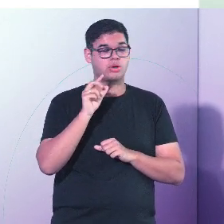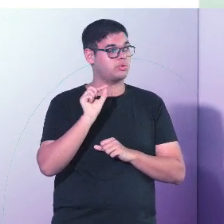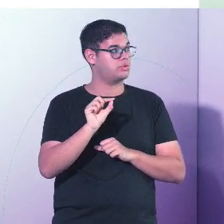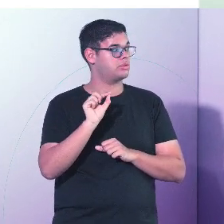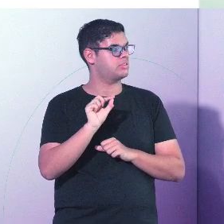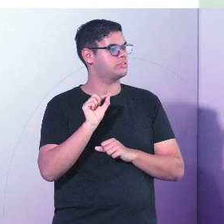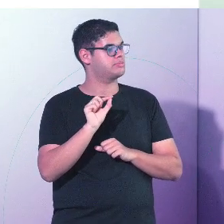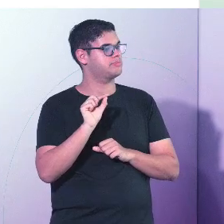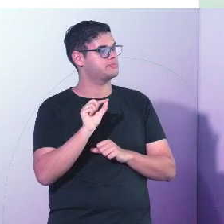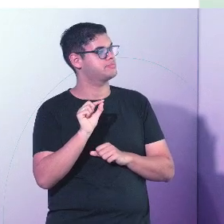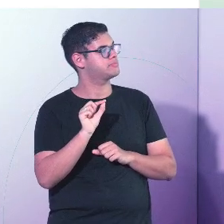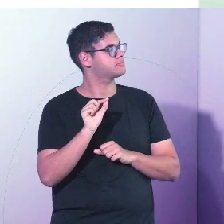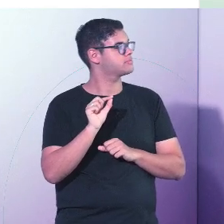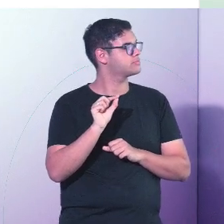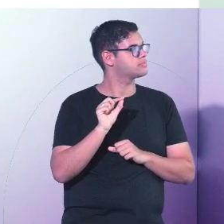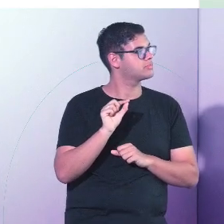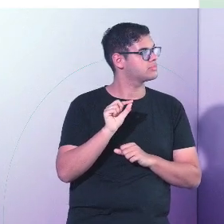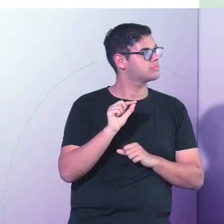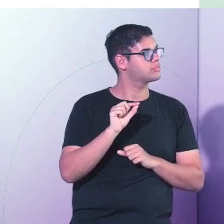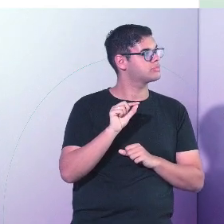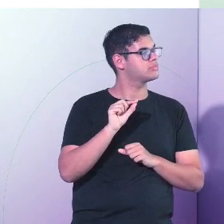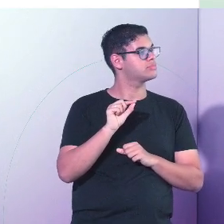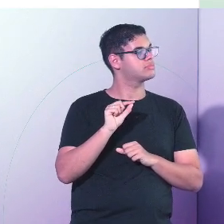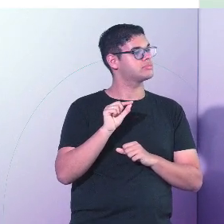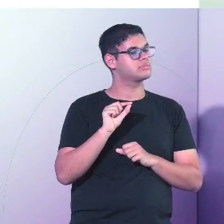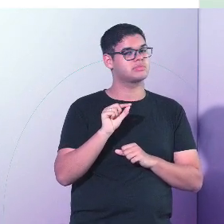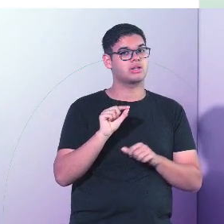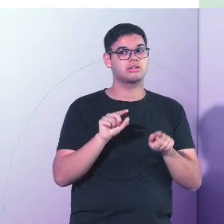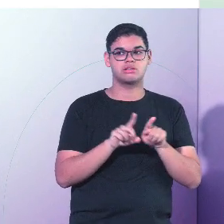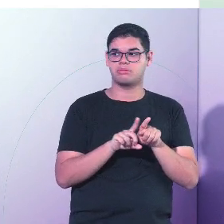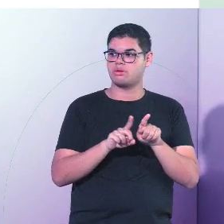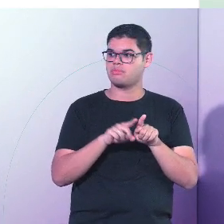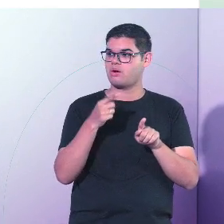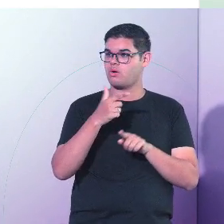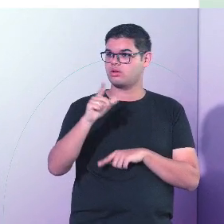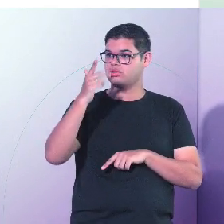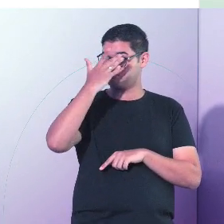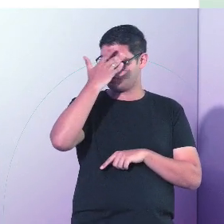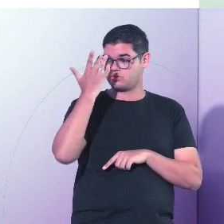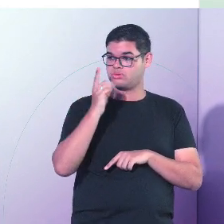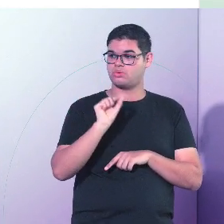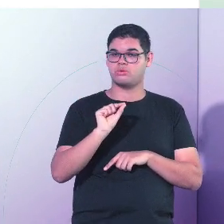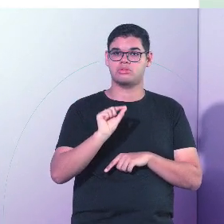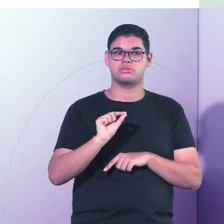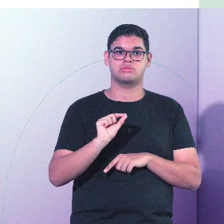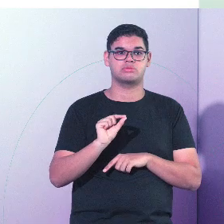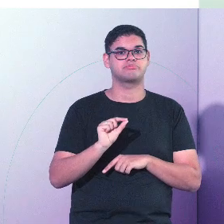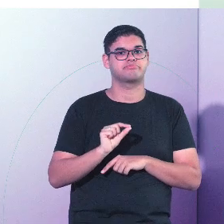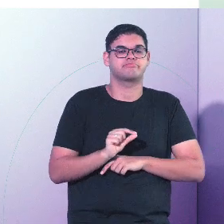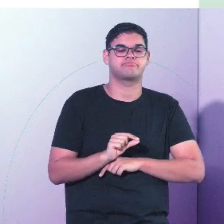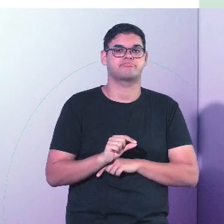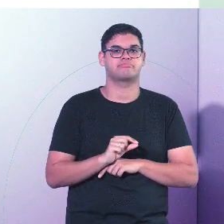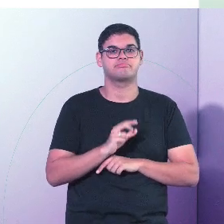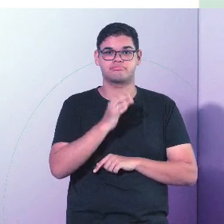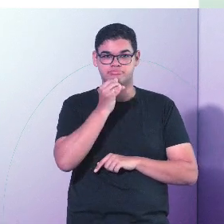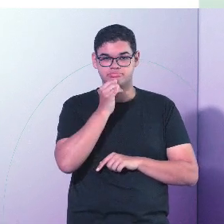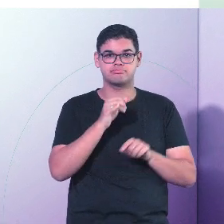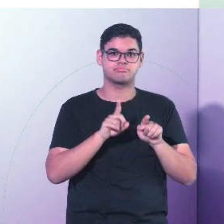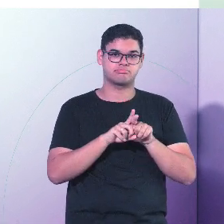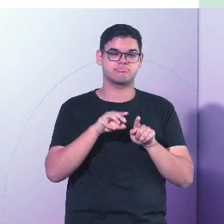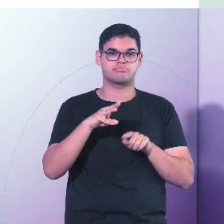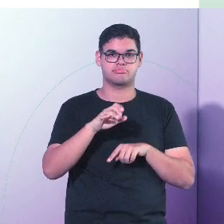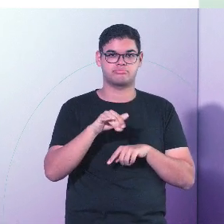produto ele é extremamente eficaz e uma outra pessoa, analisando o mesmo produto, pode dizer, isso aqui a eficácia é marginal, é mínima.